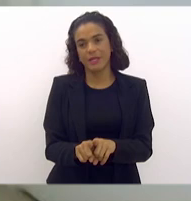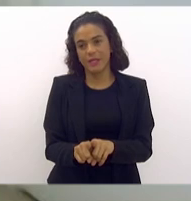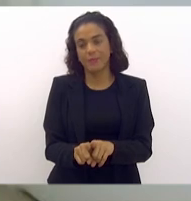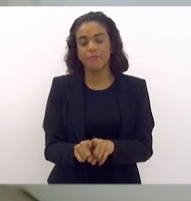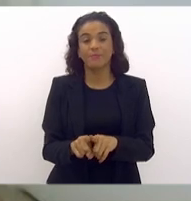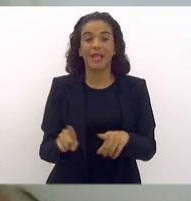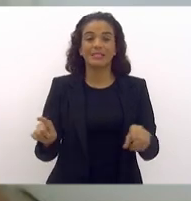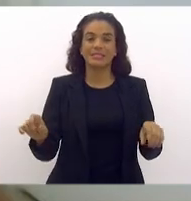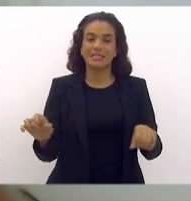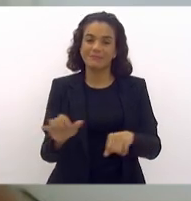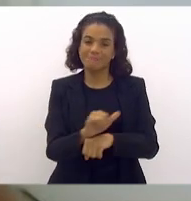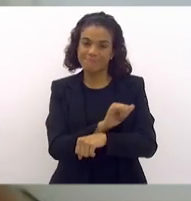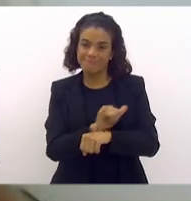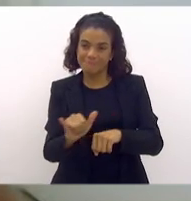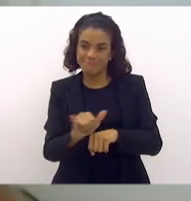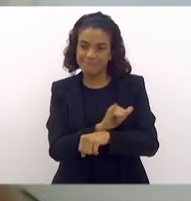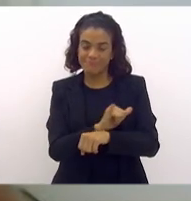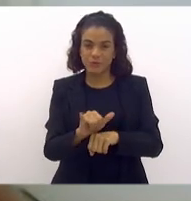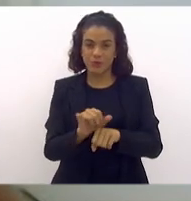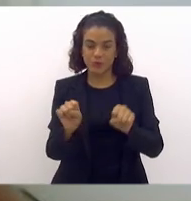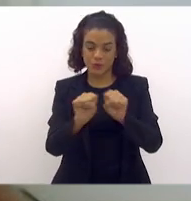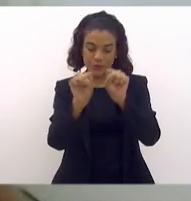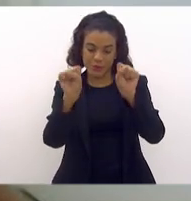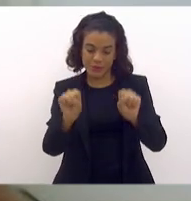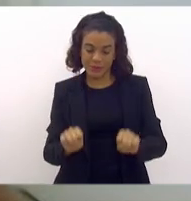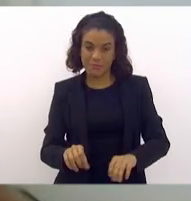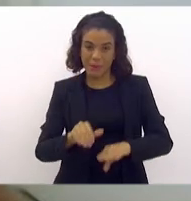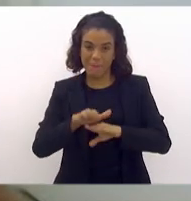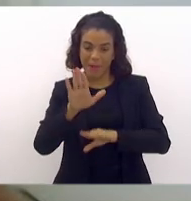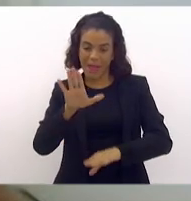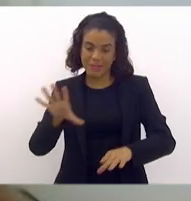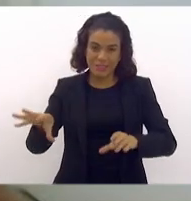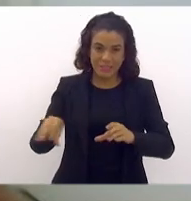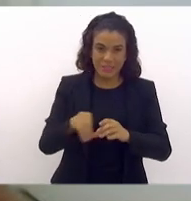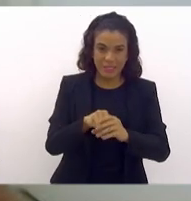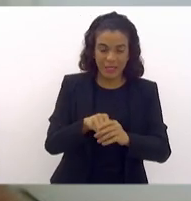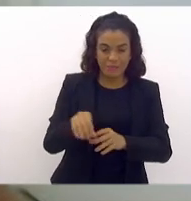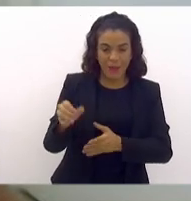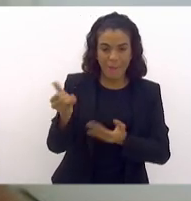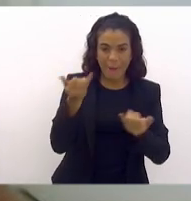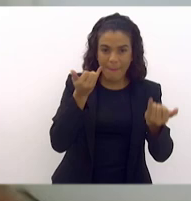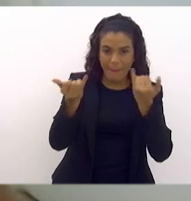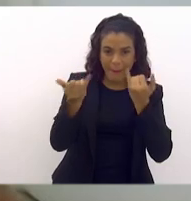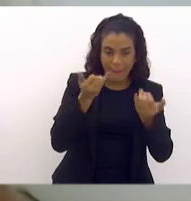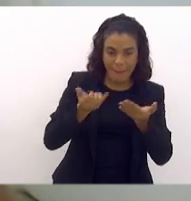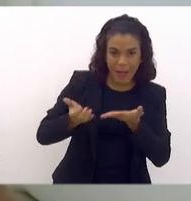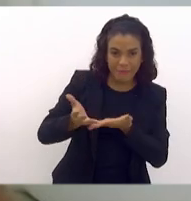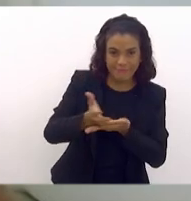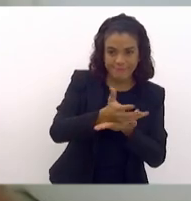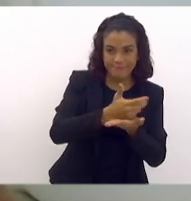essa estratégia de você ter um sistema mais integrado para ter dados é fundamental.